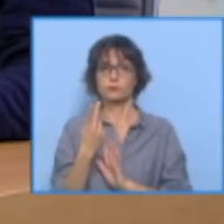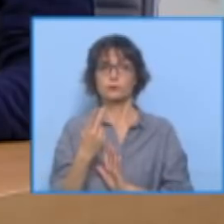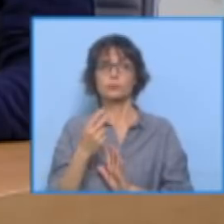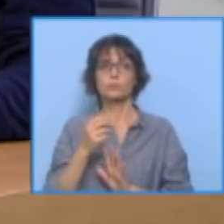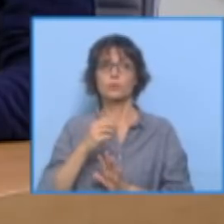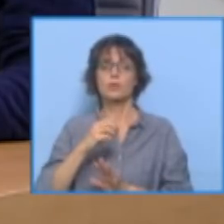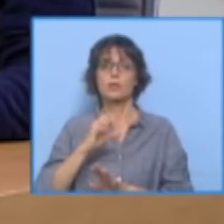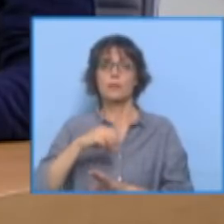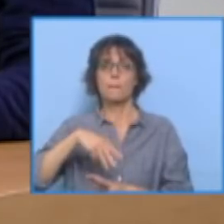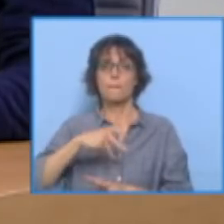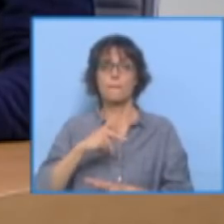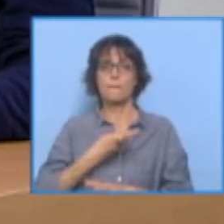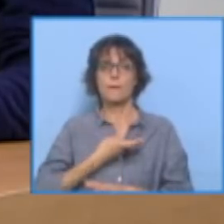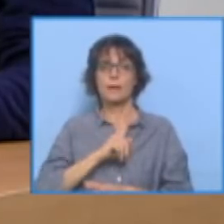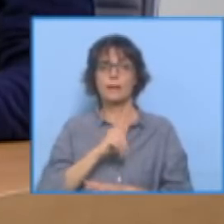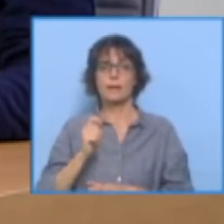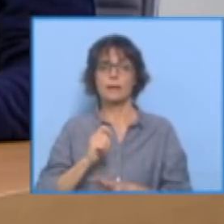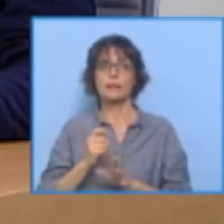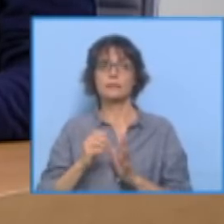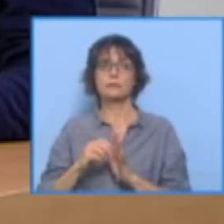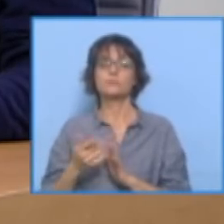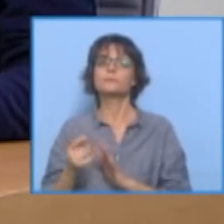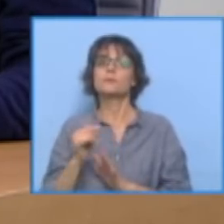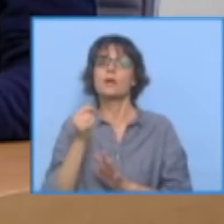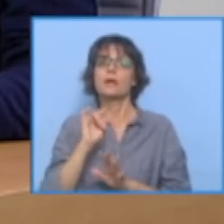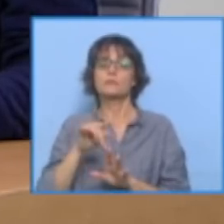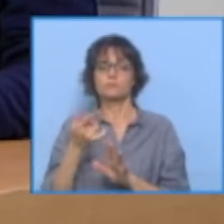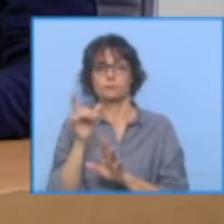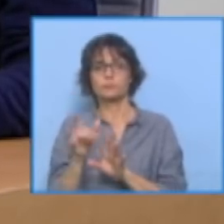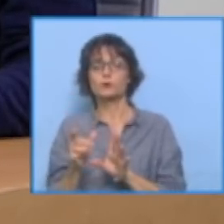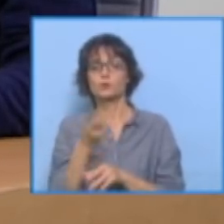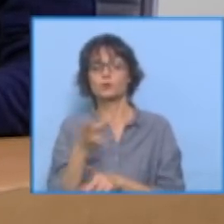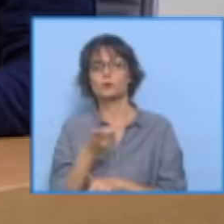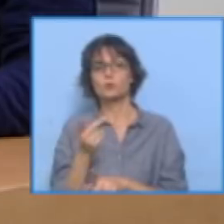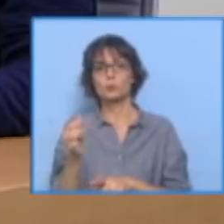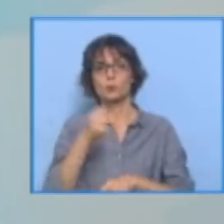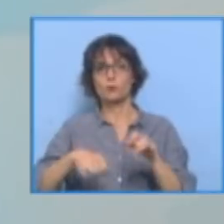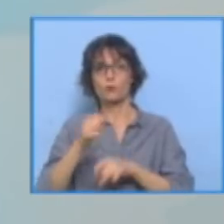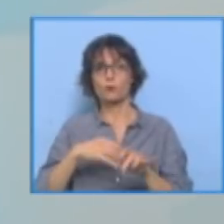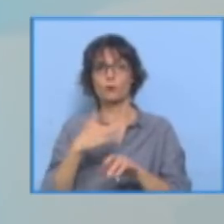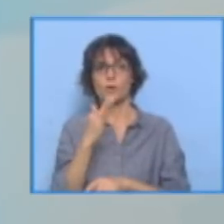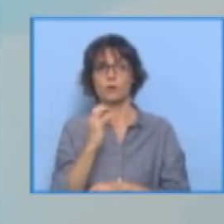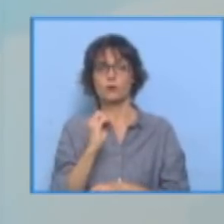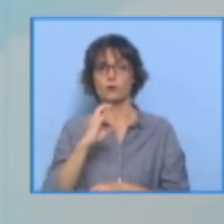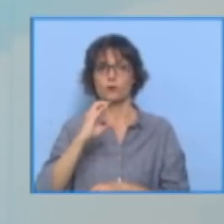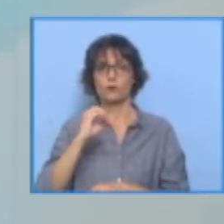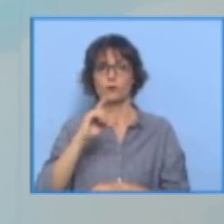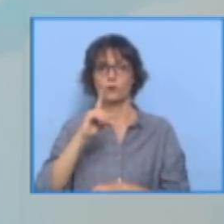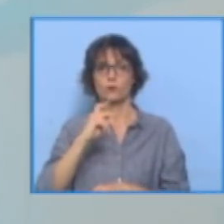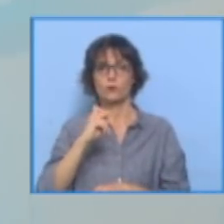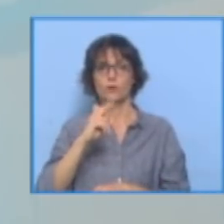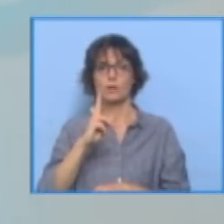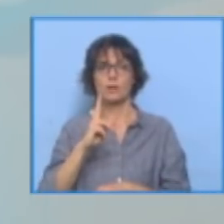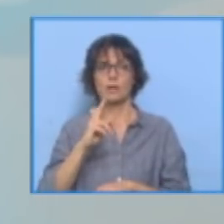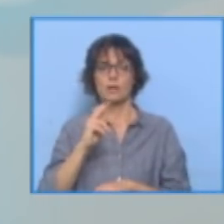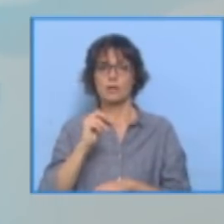Guilherme Corga, do Movimento dos Focolares. Boa tarde, obrigado por estarem neste programa há poucos dias desta digressão do Gene